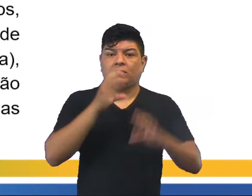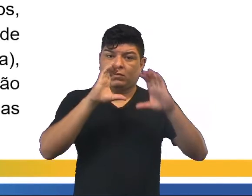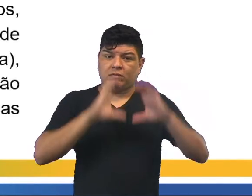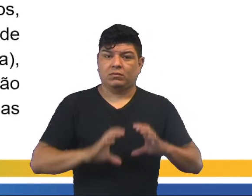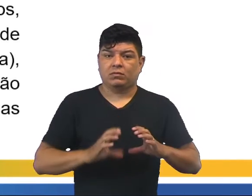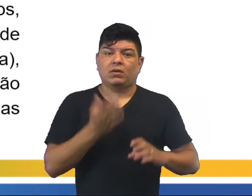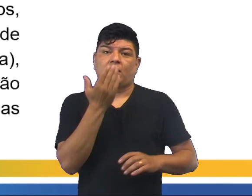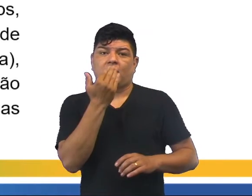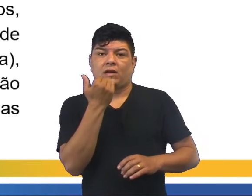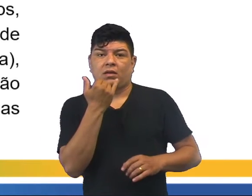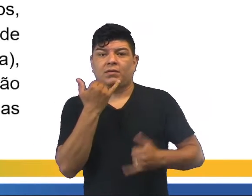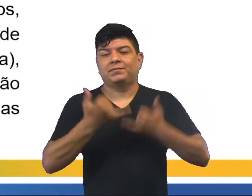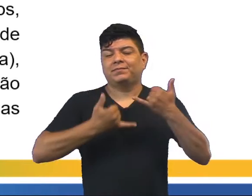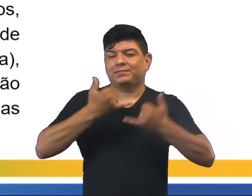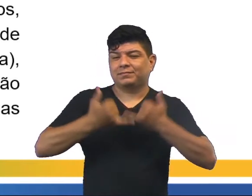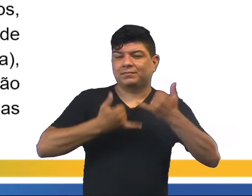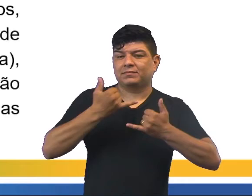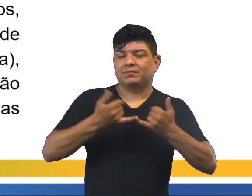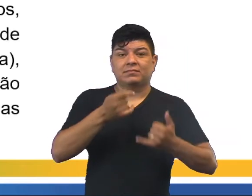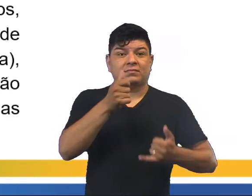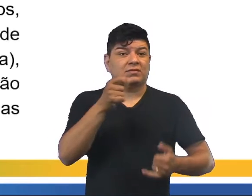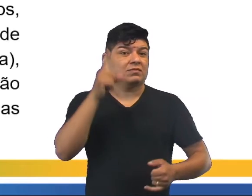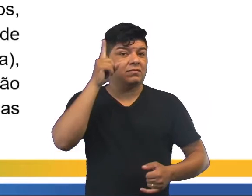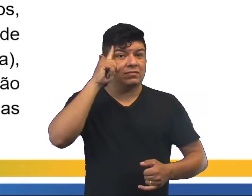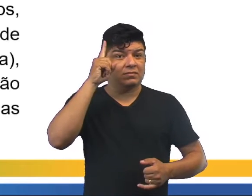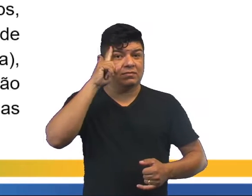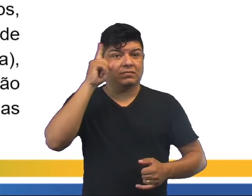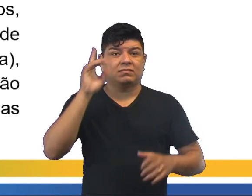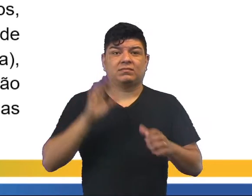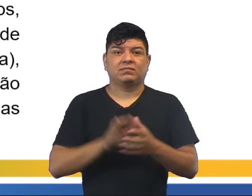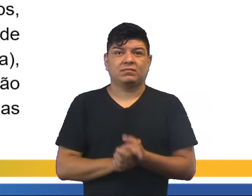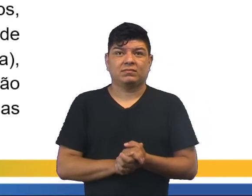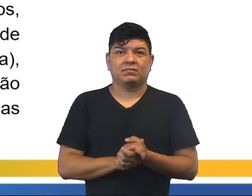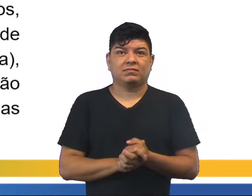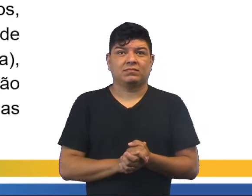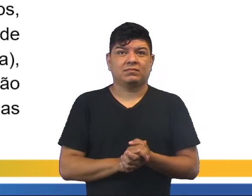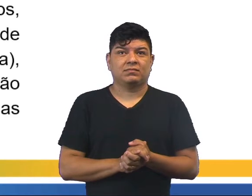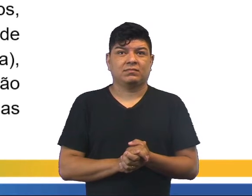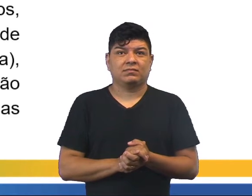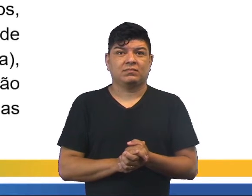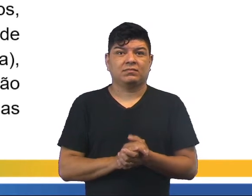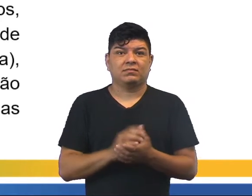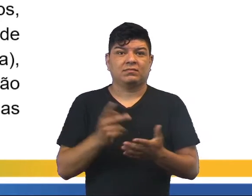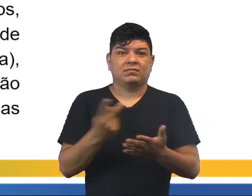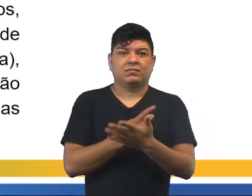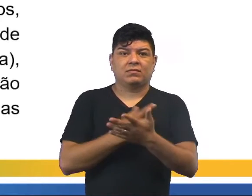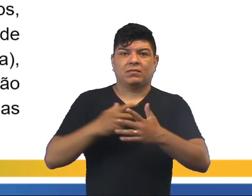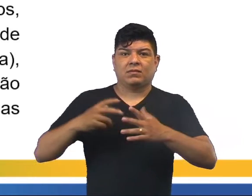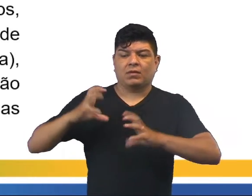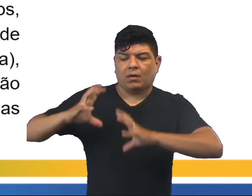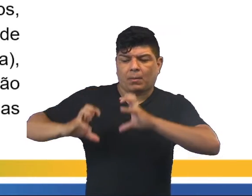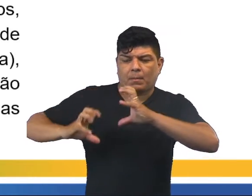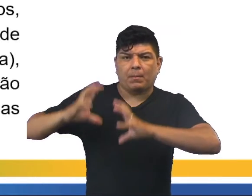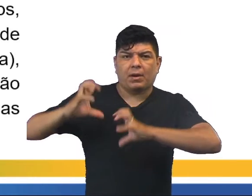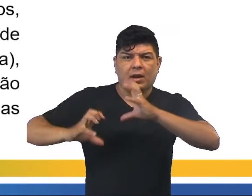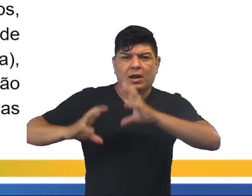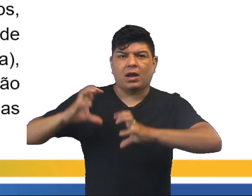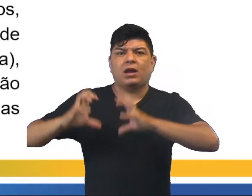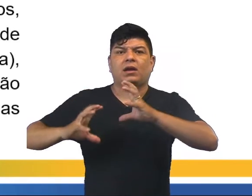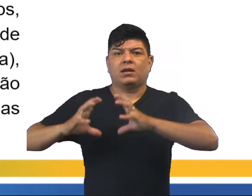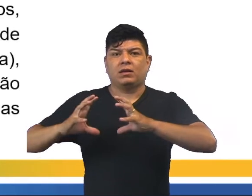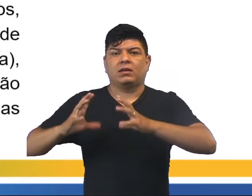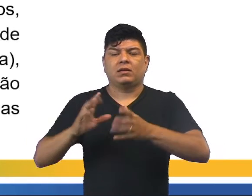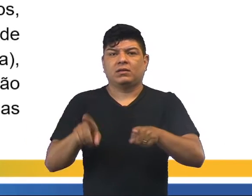alimentação, diversão. E quase todos os dias eles ocorriam lutas, né, com